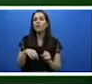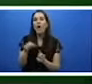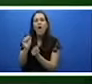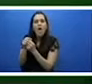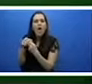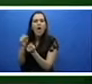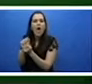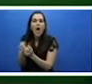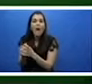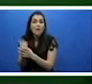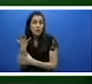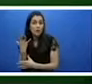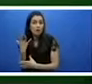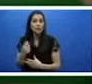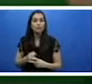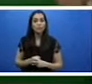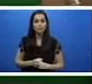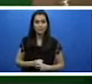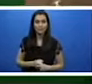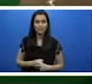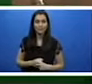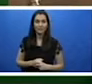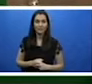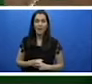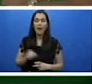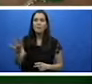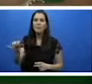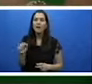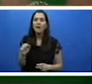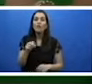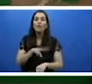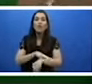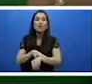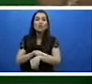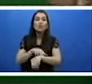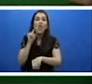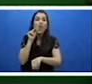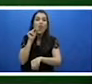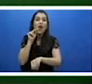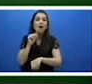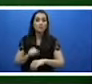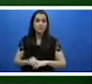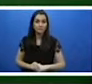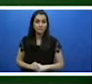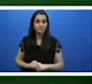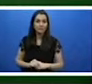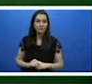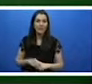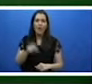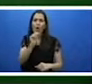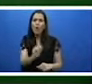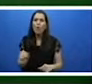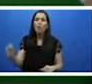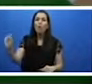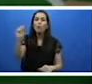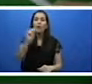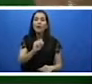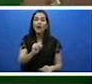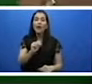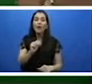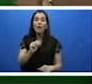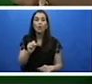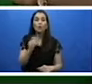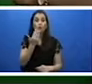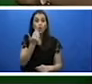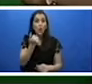imagens e contorne. Pega um lápis verde. Nós vamos contornar de verde as imagens dos mamíferos herbívoros.